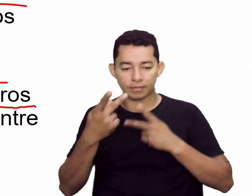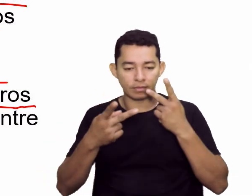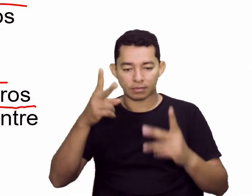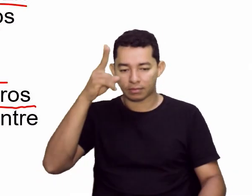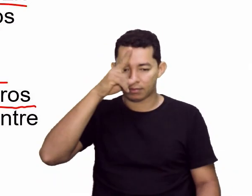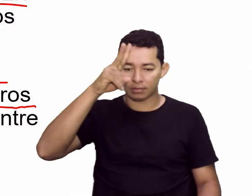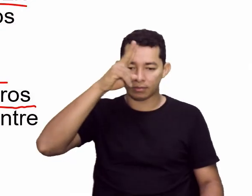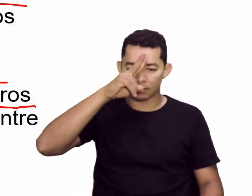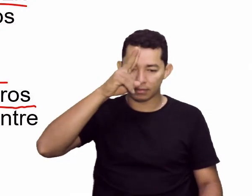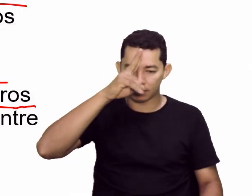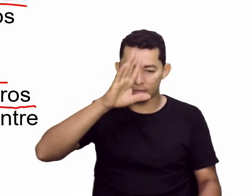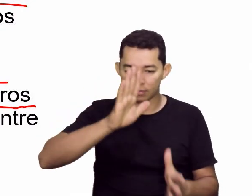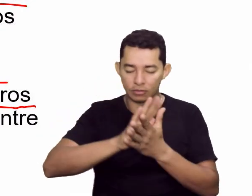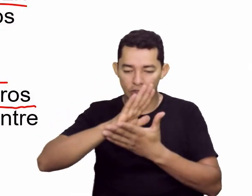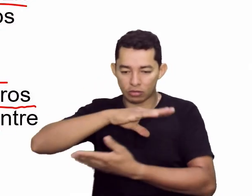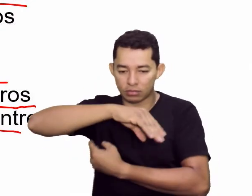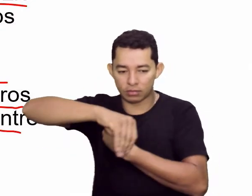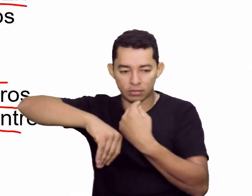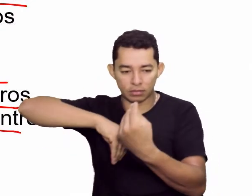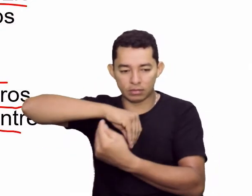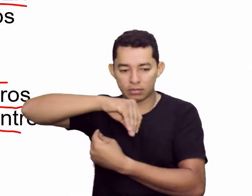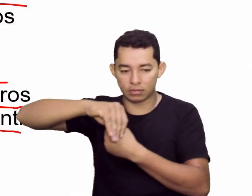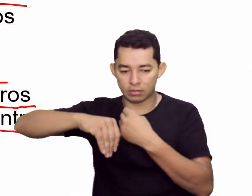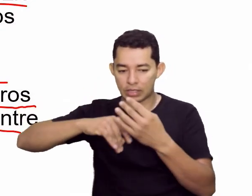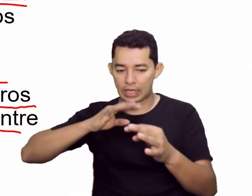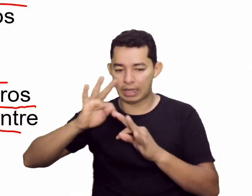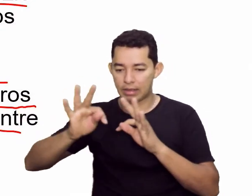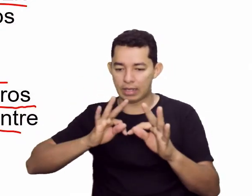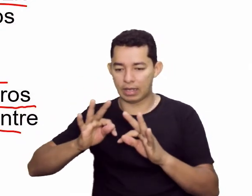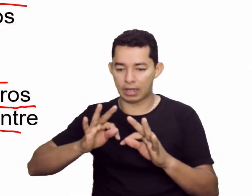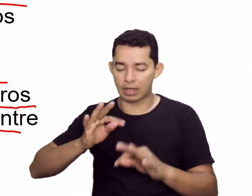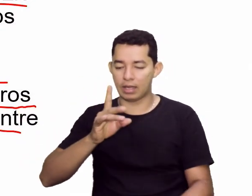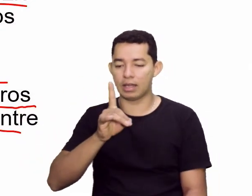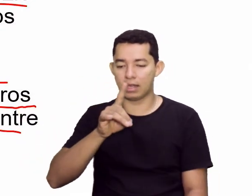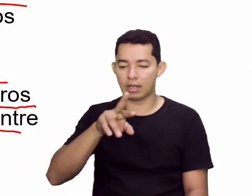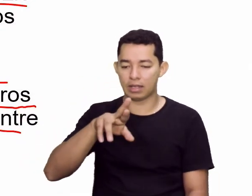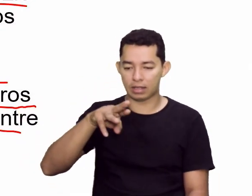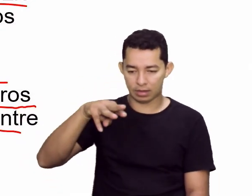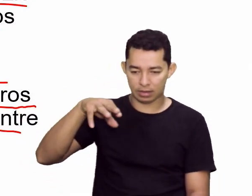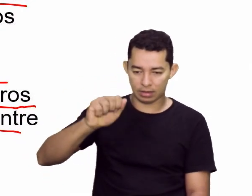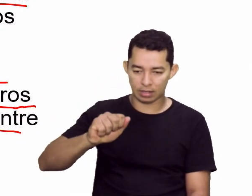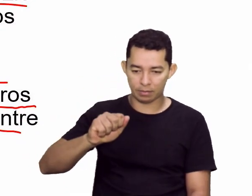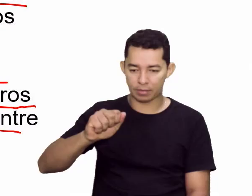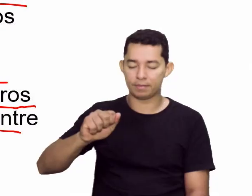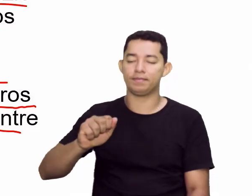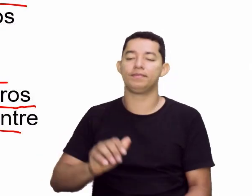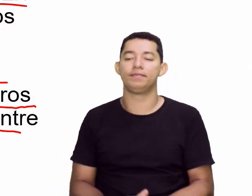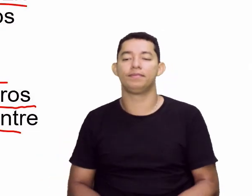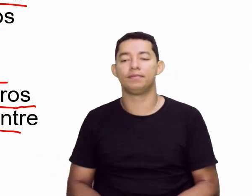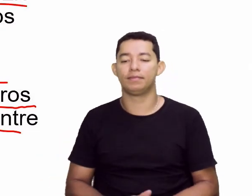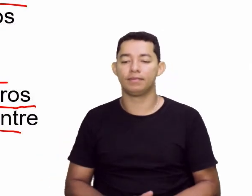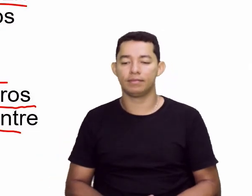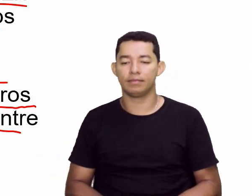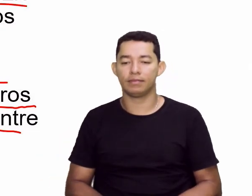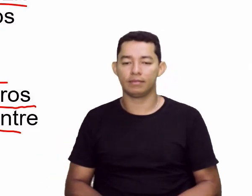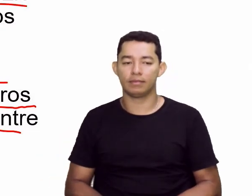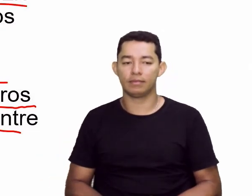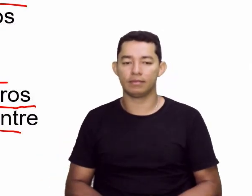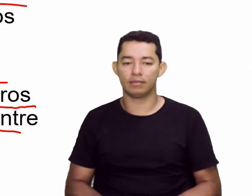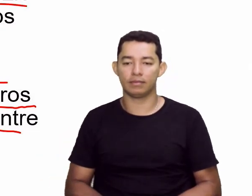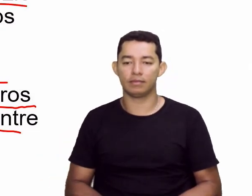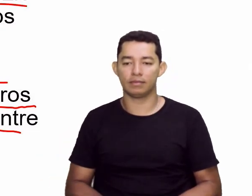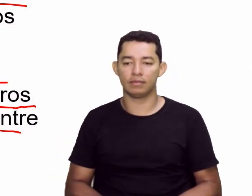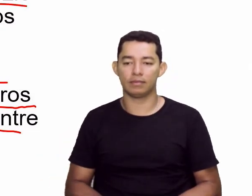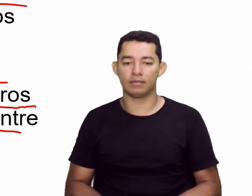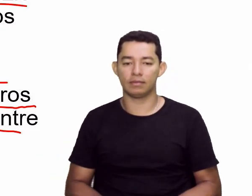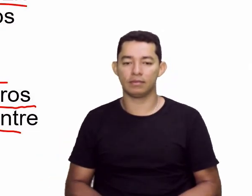circenses, palhaços que contam histórias, fusão entre técnica circense e dramaturgia.